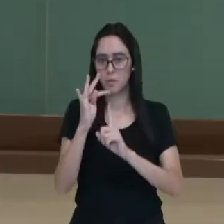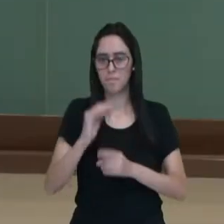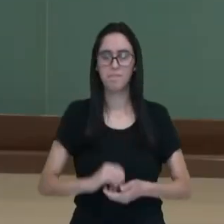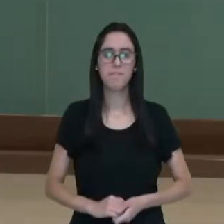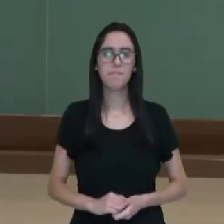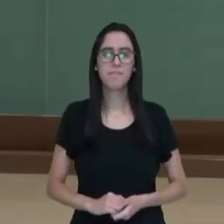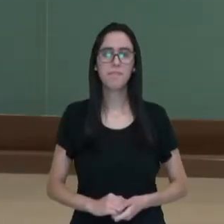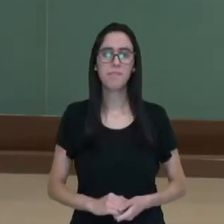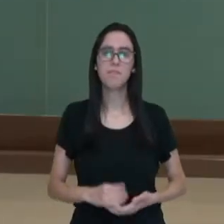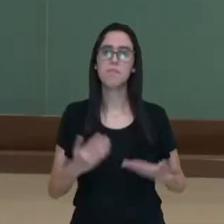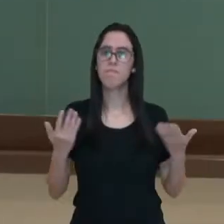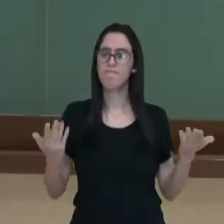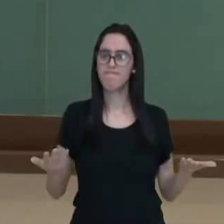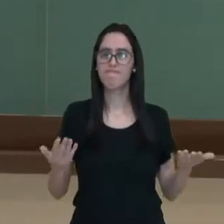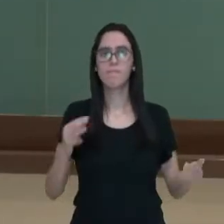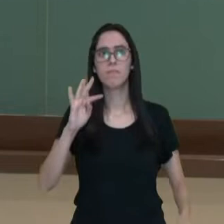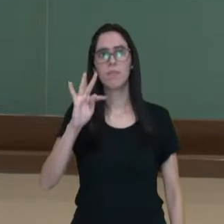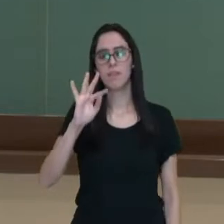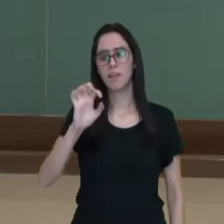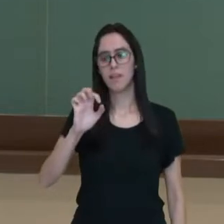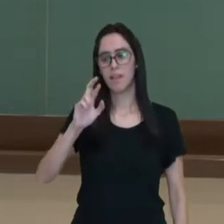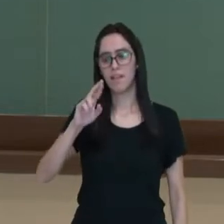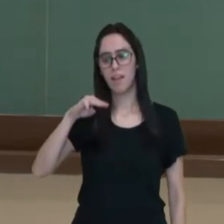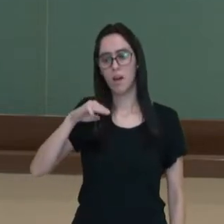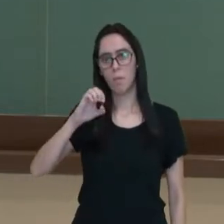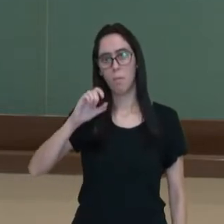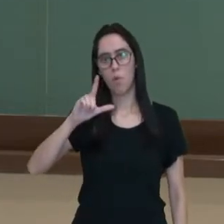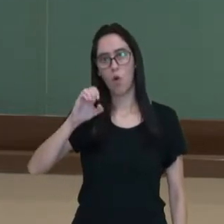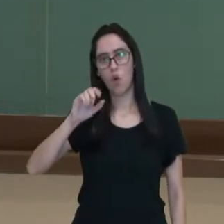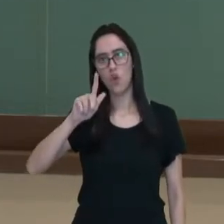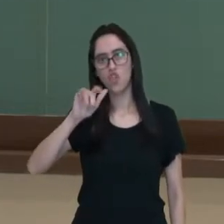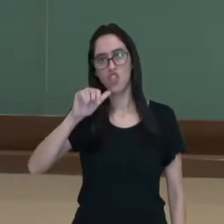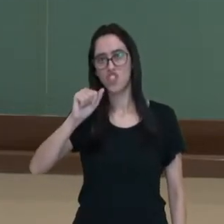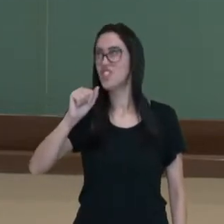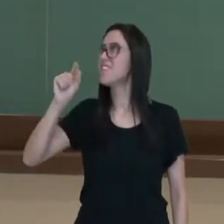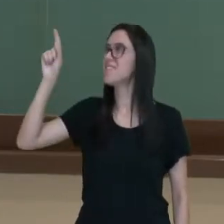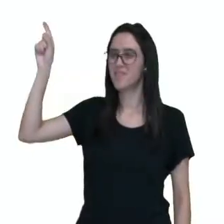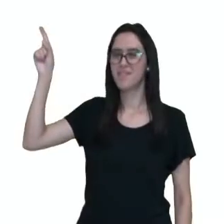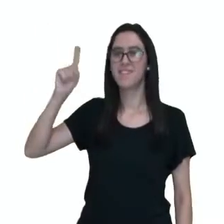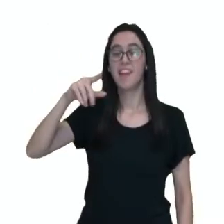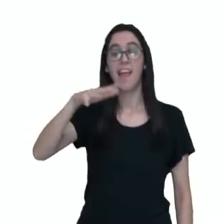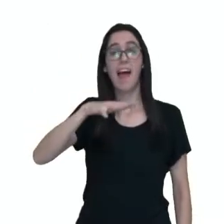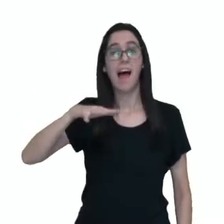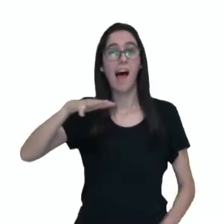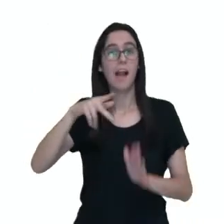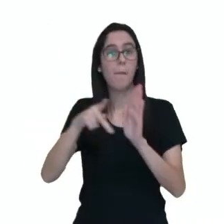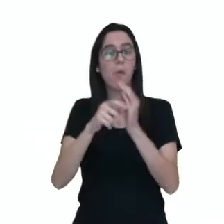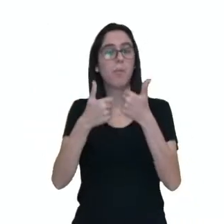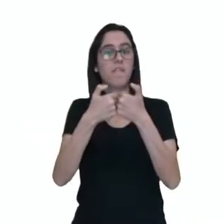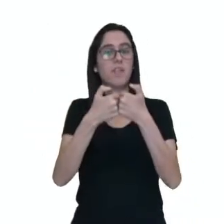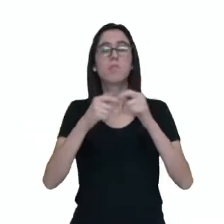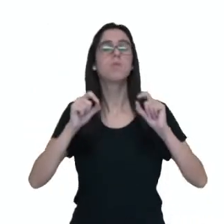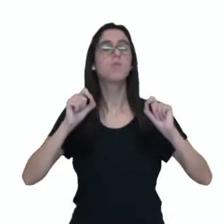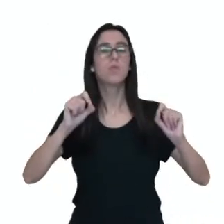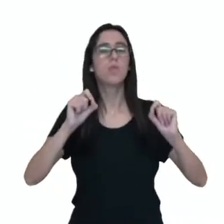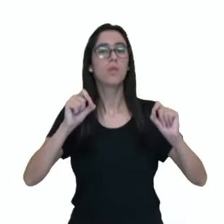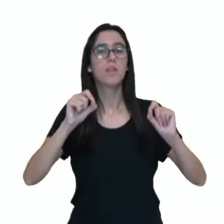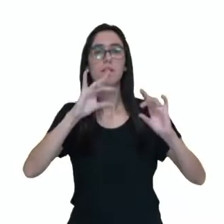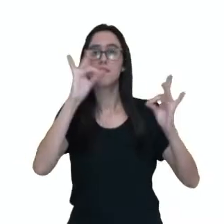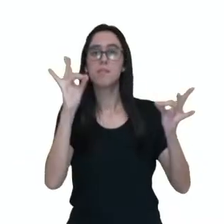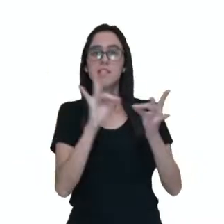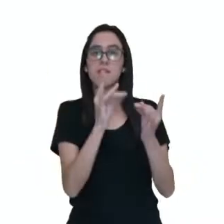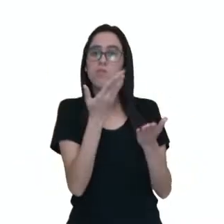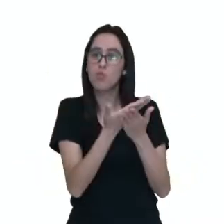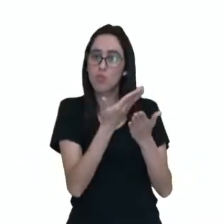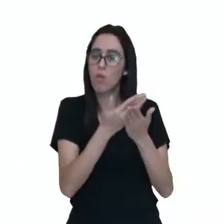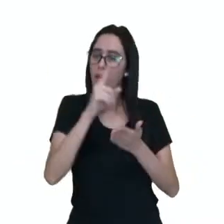olha só, a termologia ela é o ramo da física em que nós estudamos o calor, a temperatura